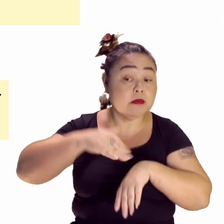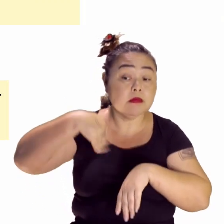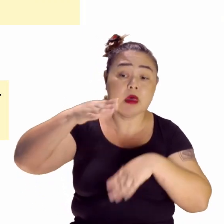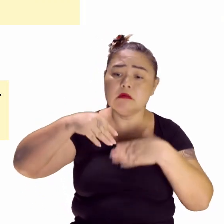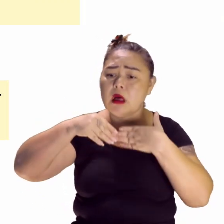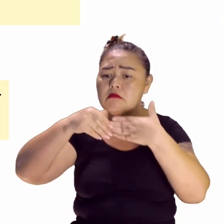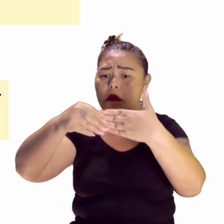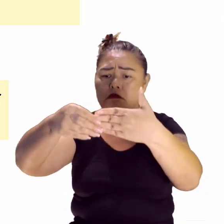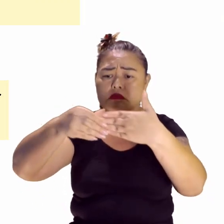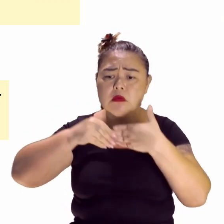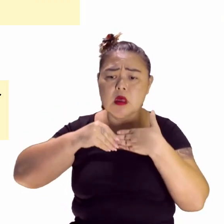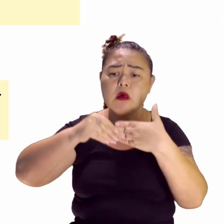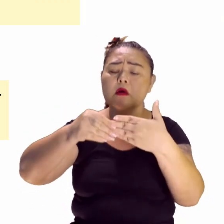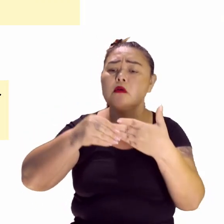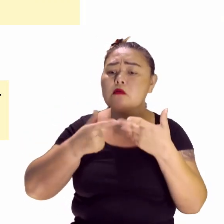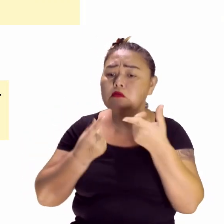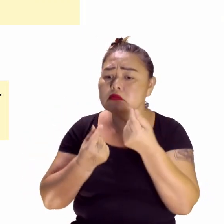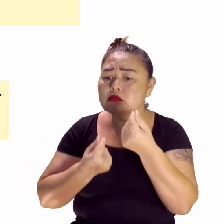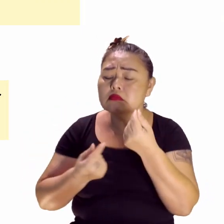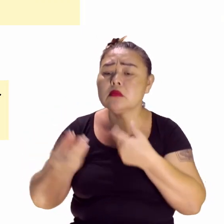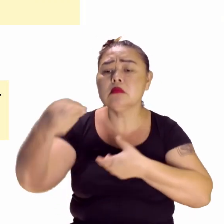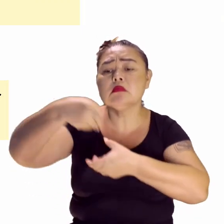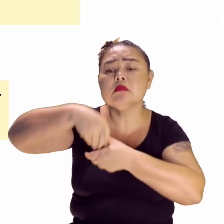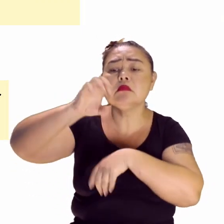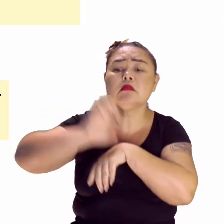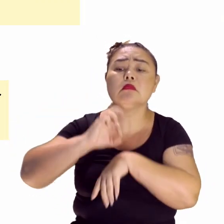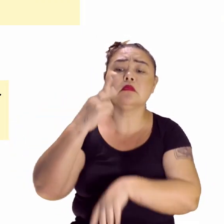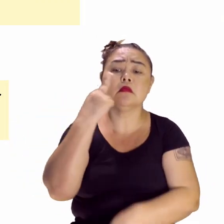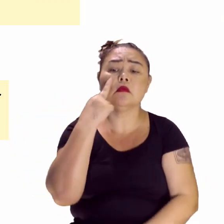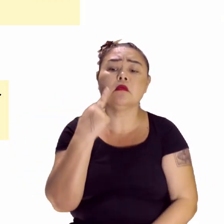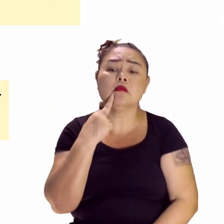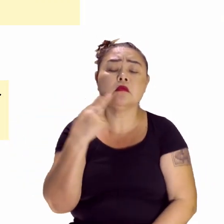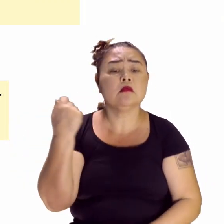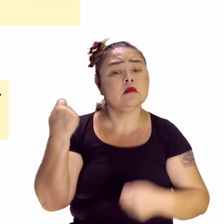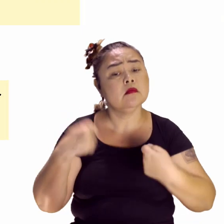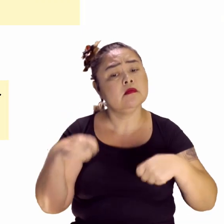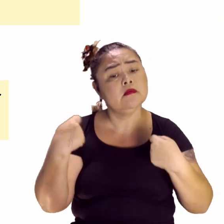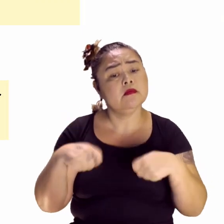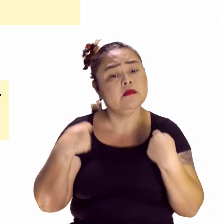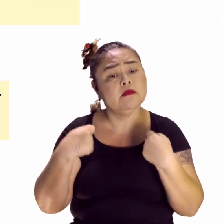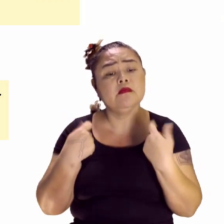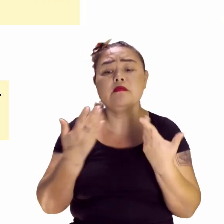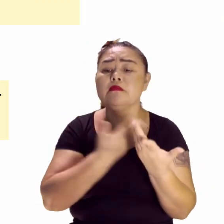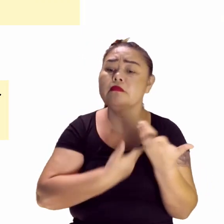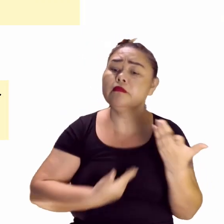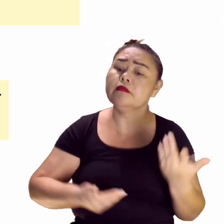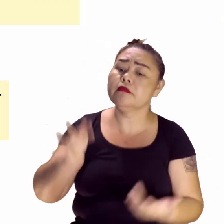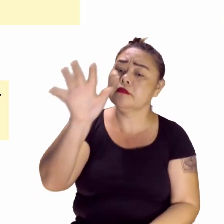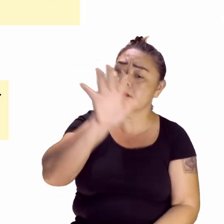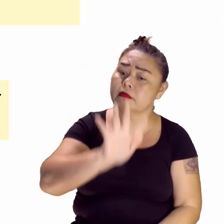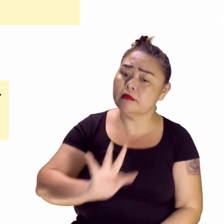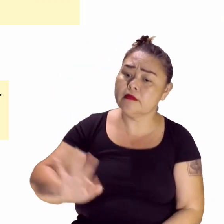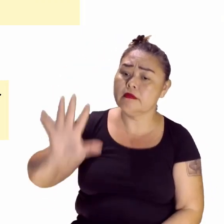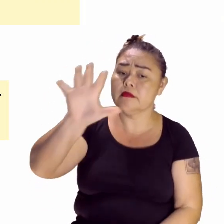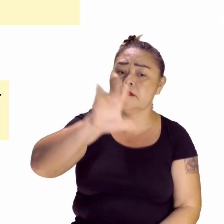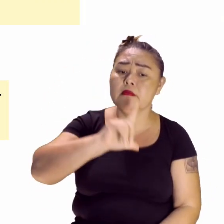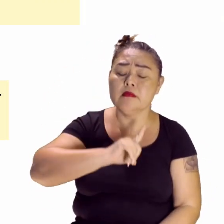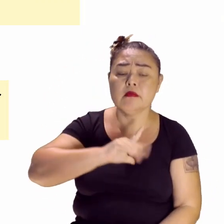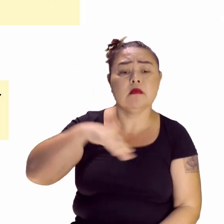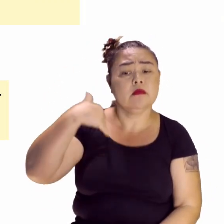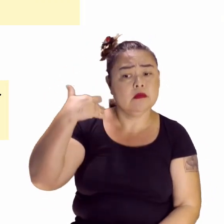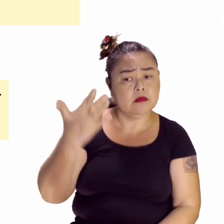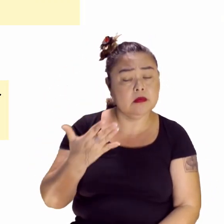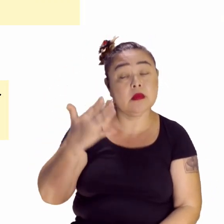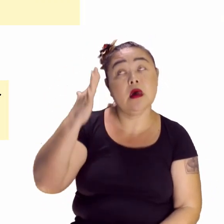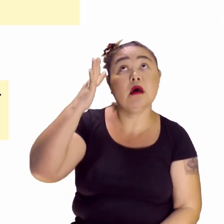esse fluxo comercial aqui dentro de Rondônia Rogério a gente precisa que o governo federal já vem alguns tempo